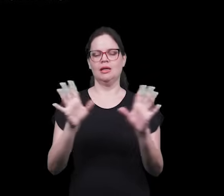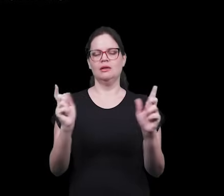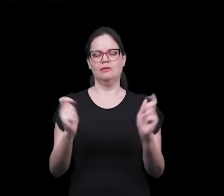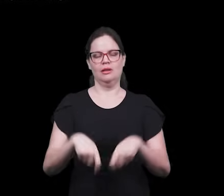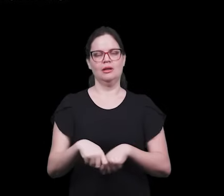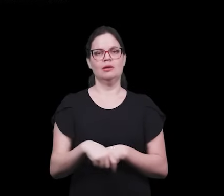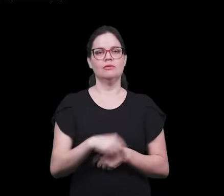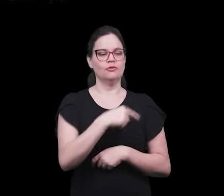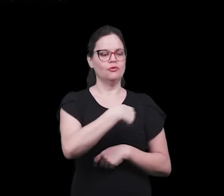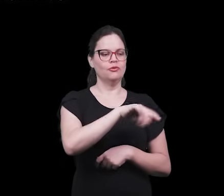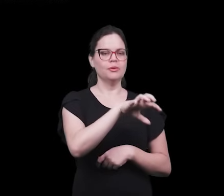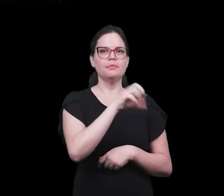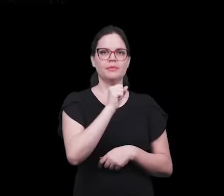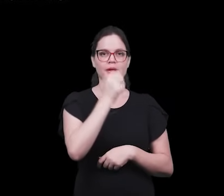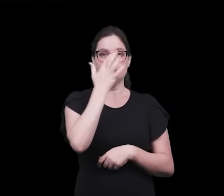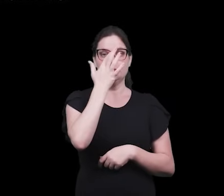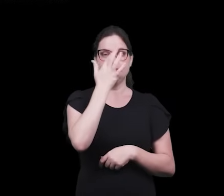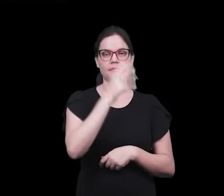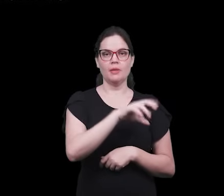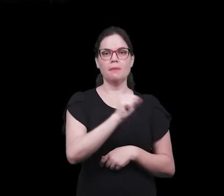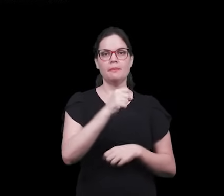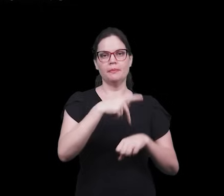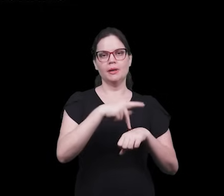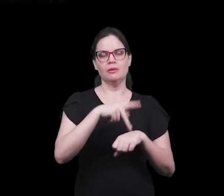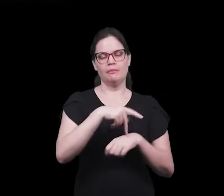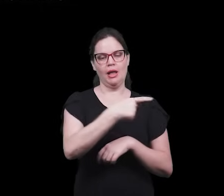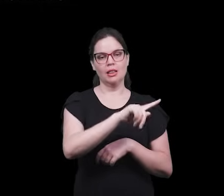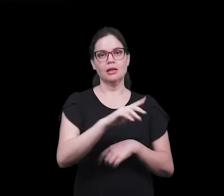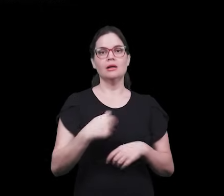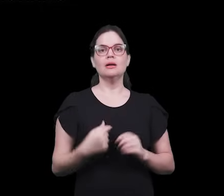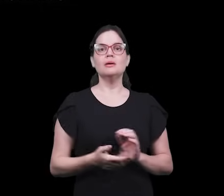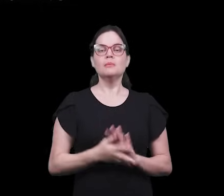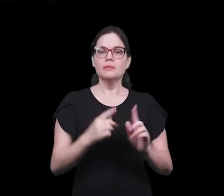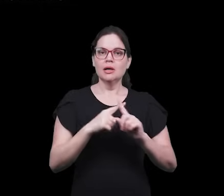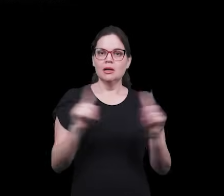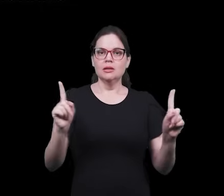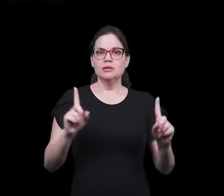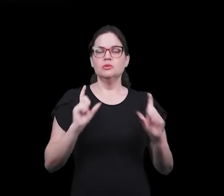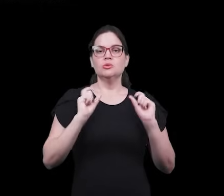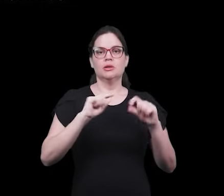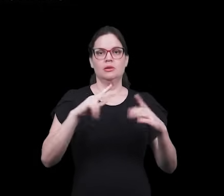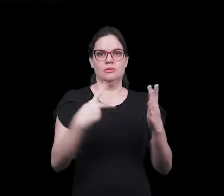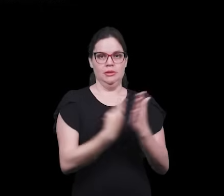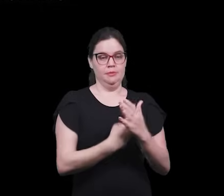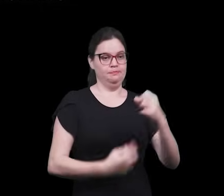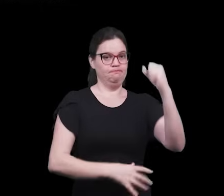algum. Mas, logo em seguida, então o que é que